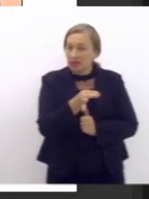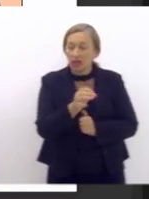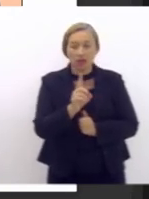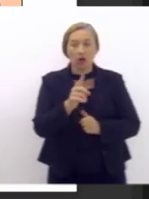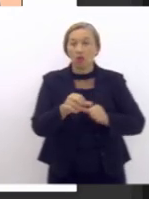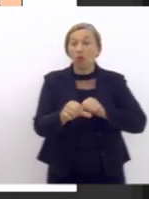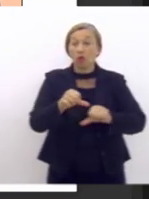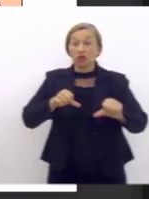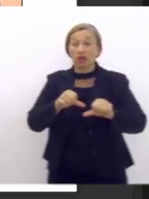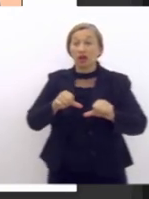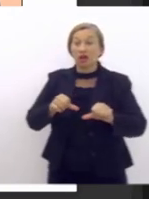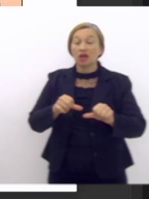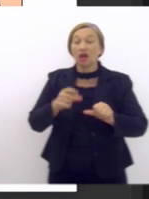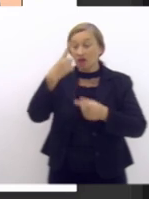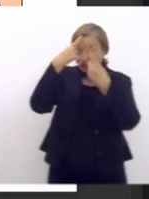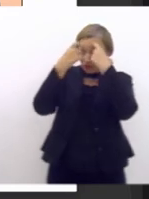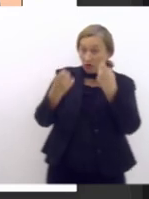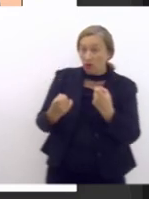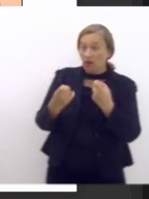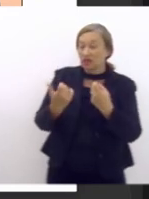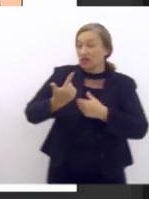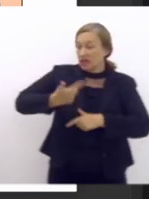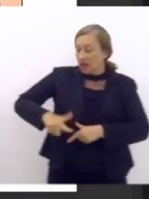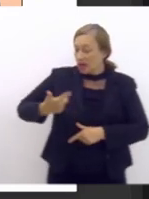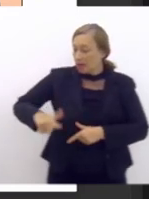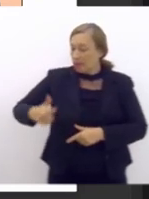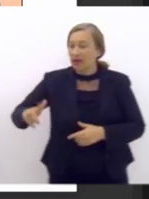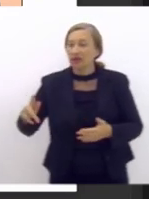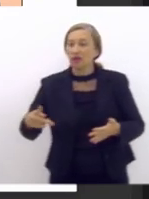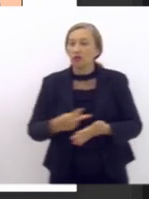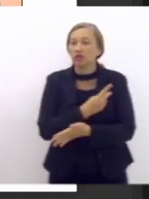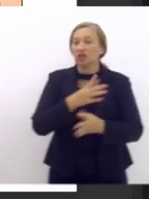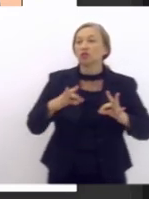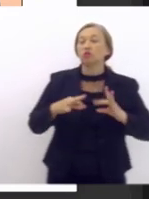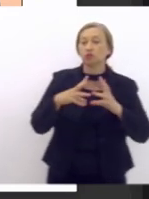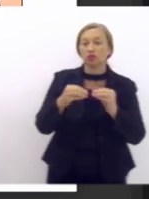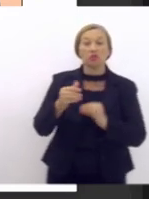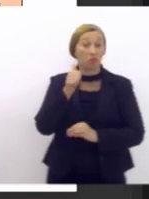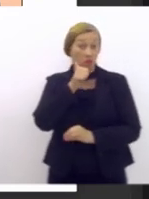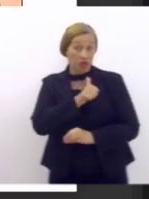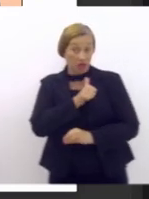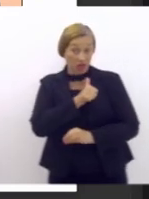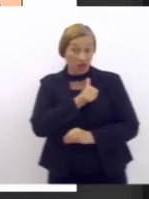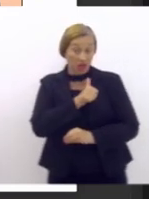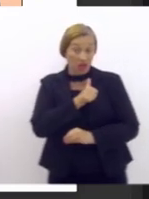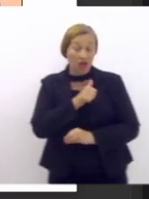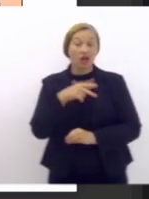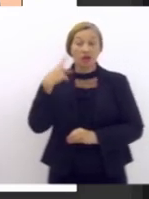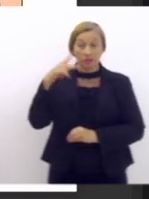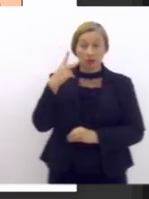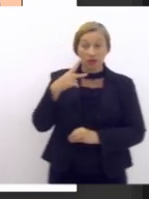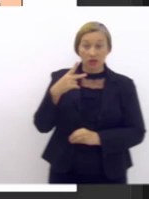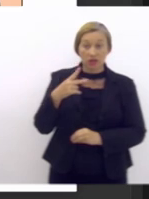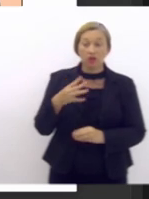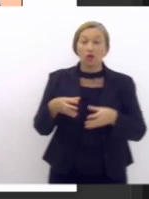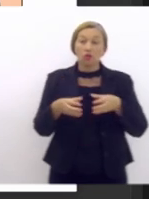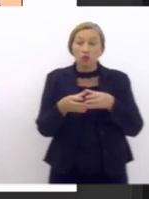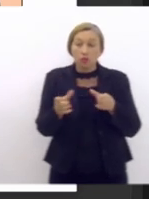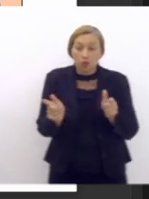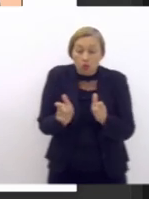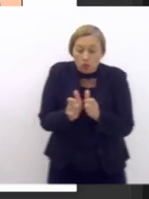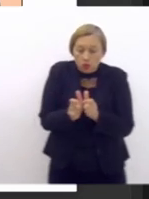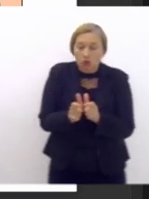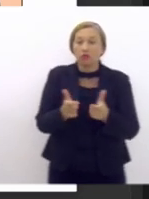pelo contrário, é uma violência que se repete, que acontece com praticamente todas as mulheres que estão na política, como um grupo minoritário dentro